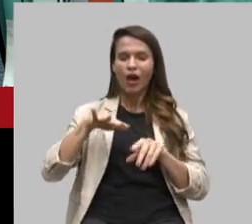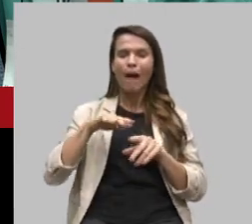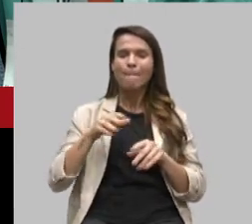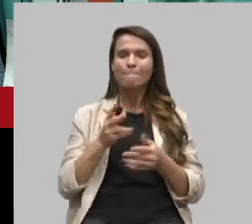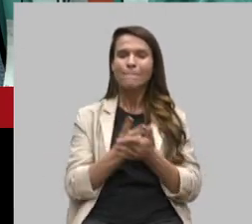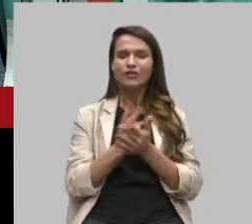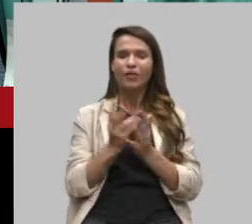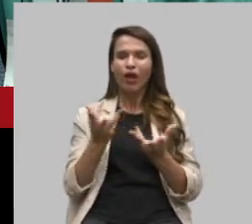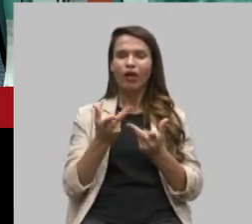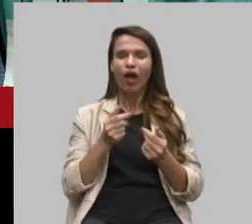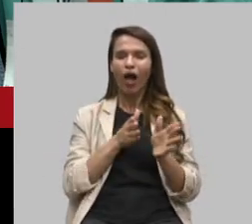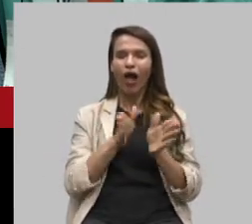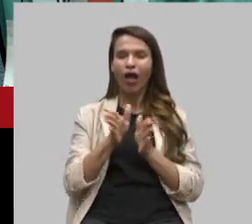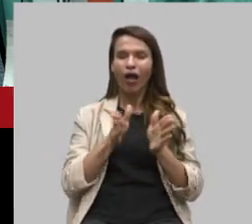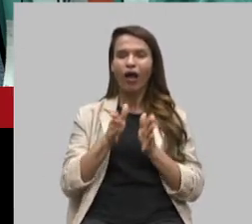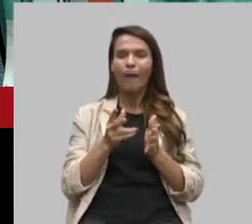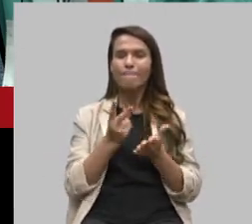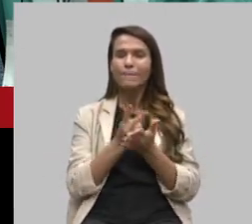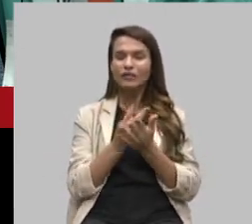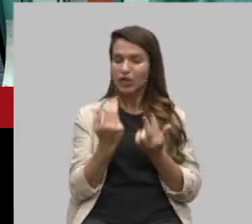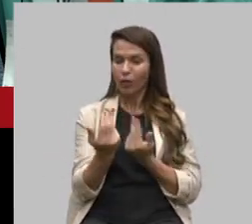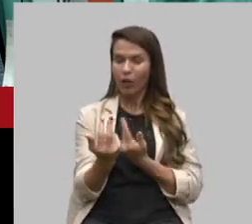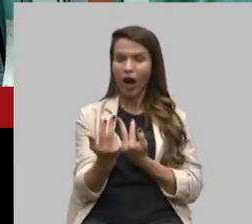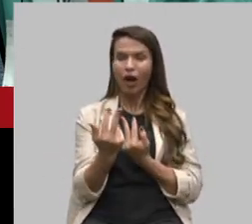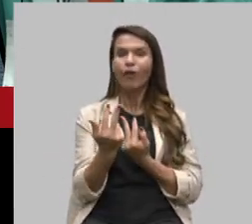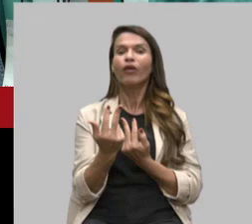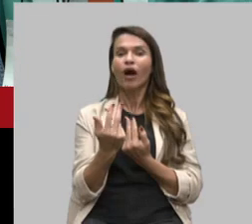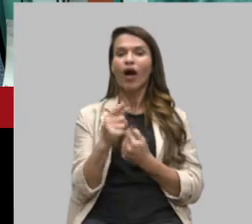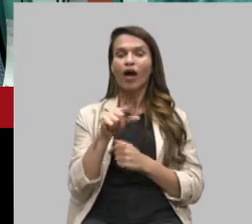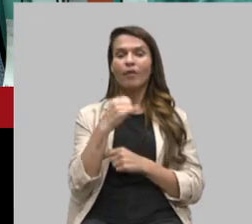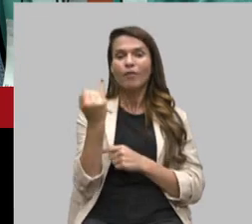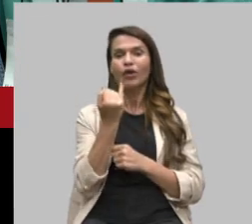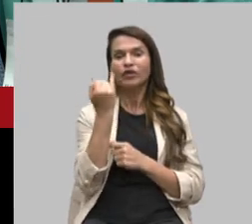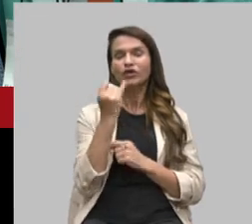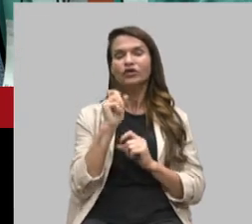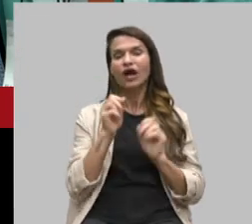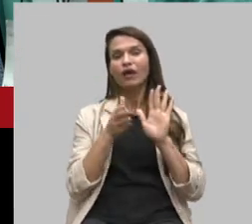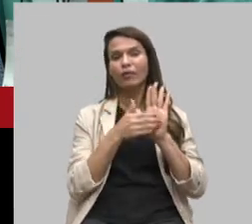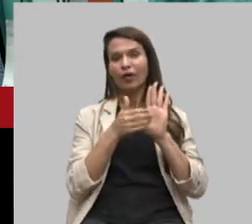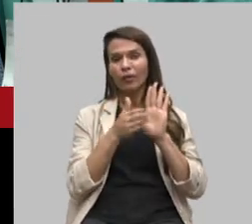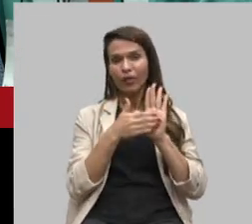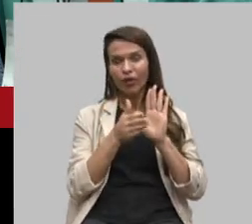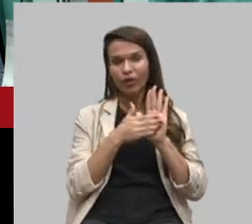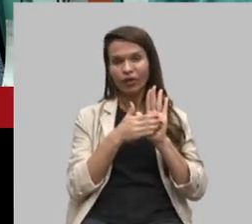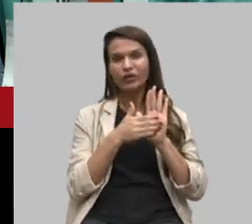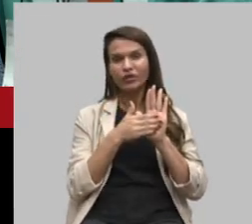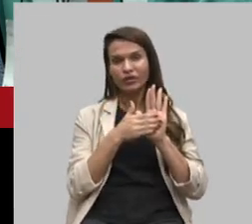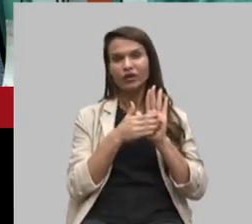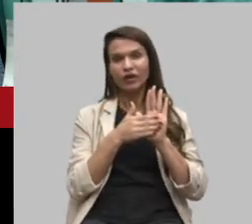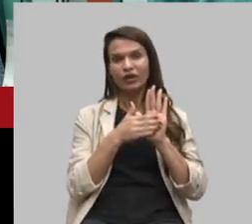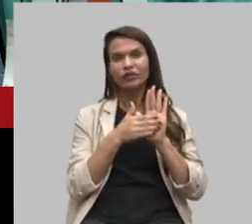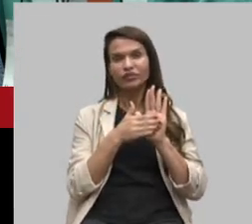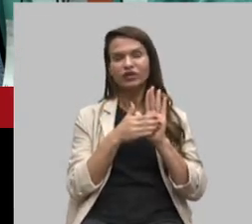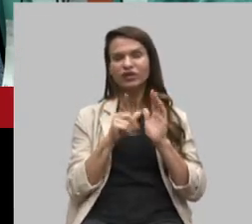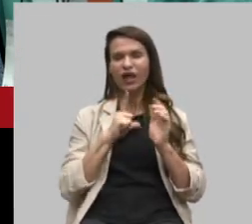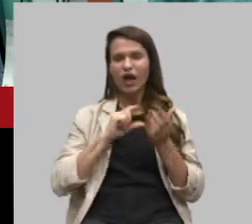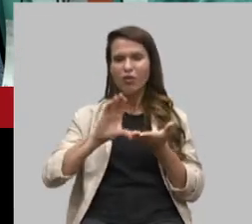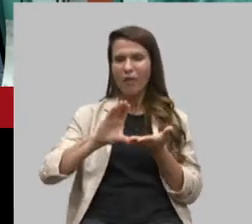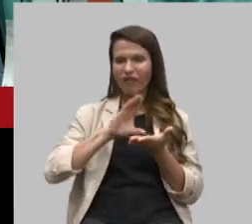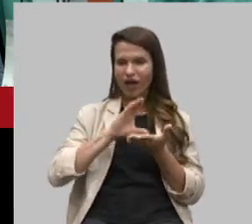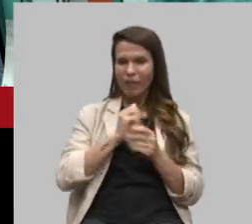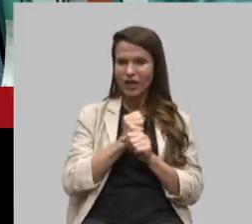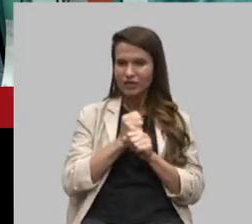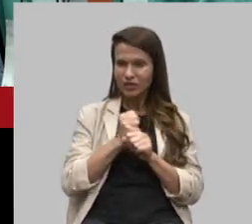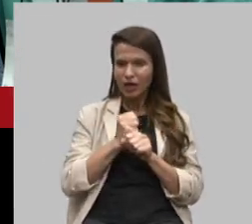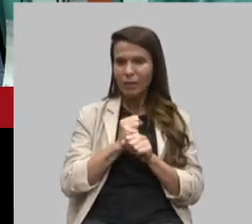acessos que nós temos eh então eu acho muito importante essa proposta e chegou uma verba esse ano paraas